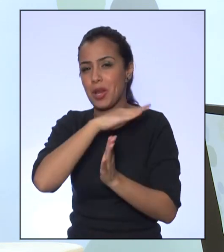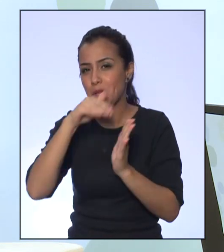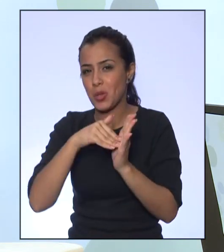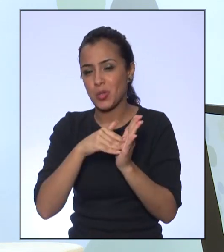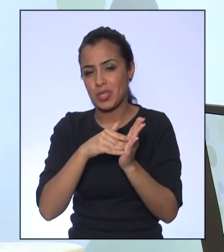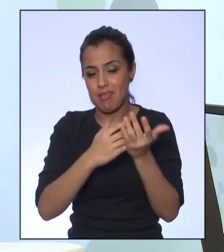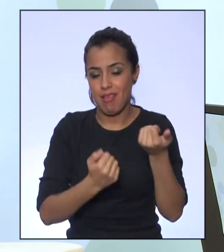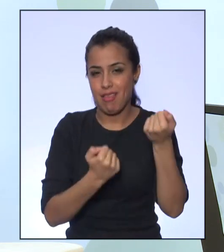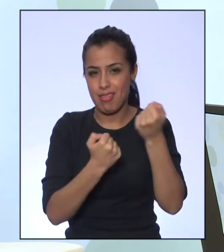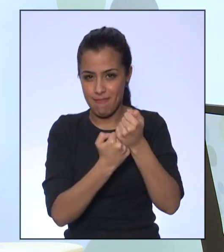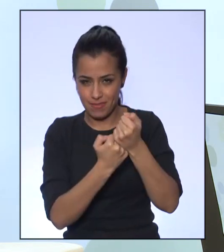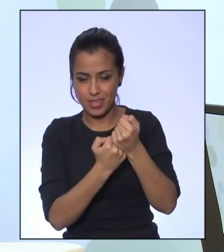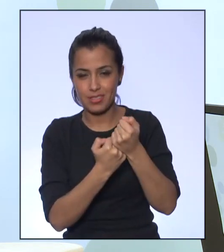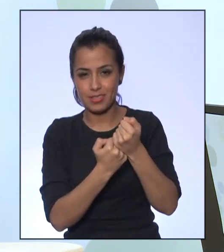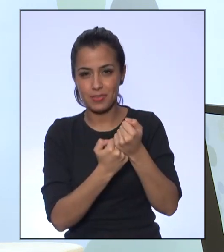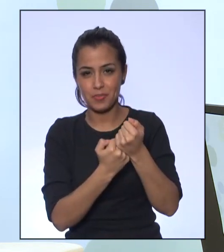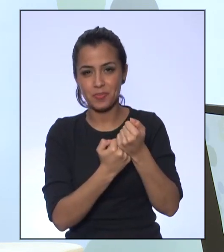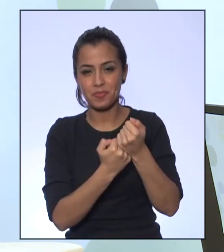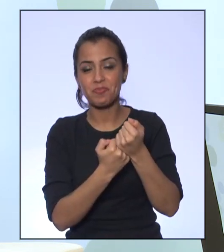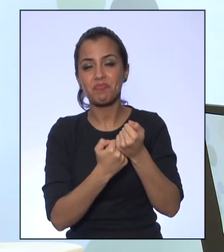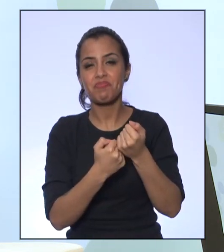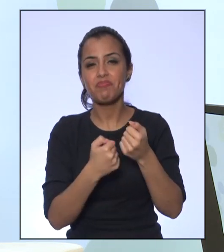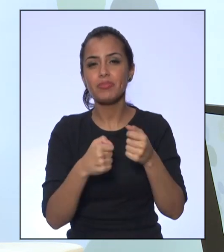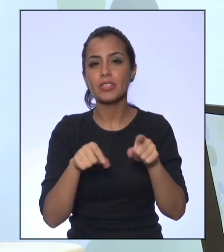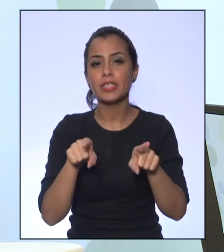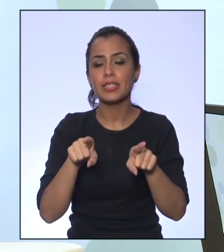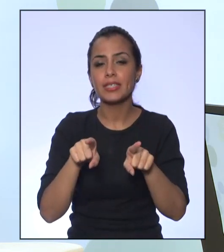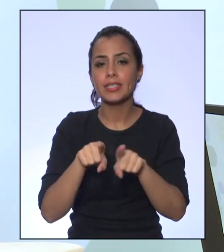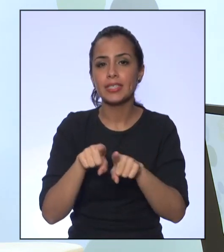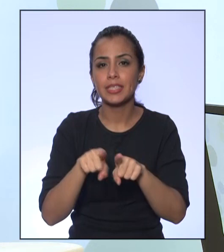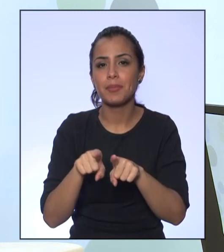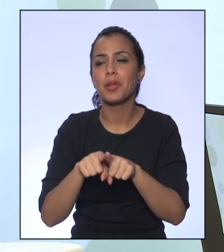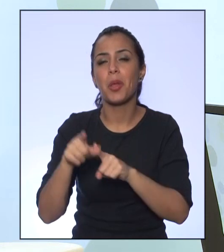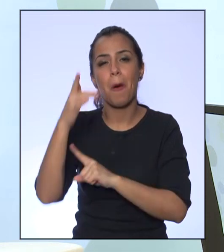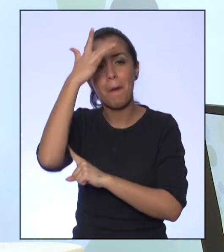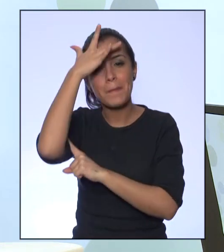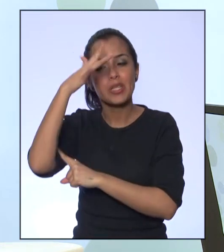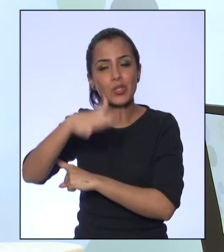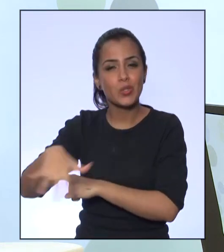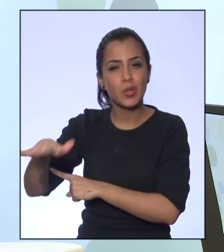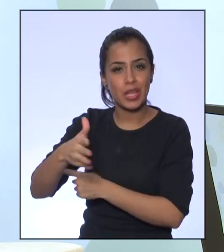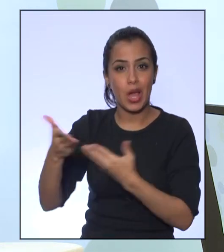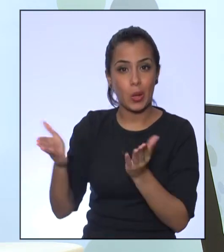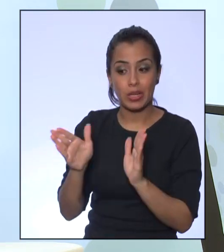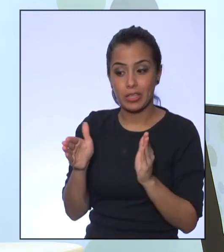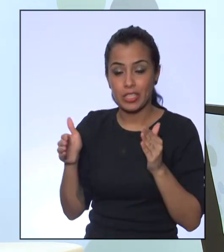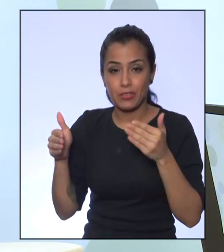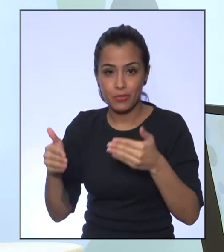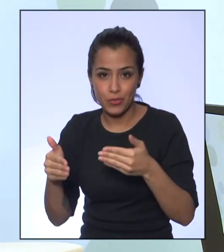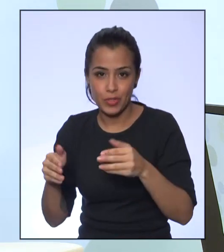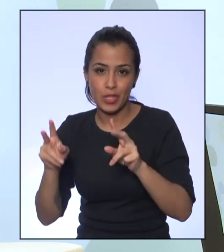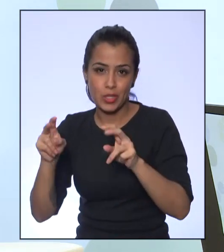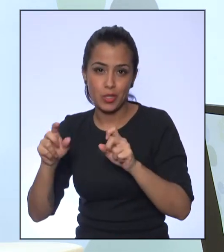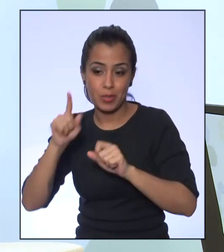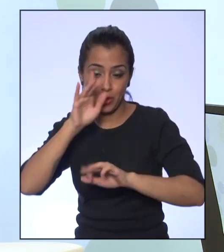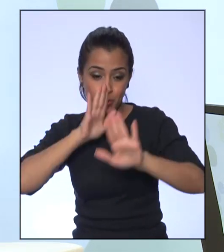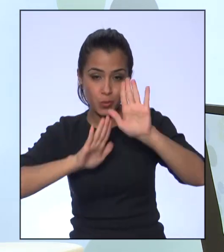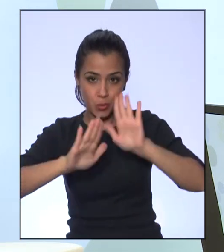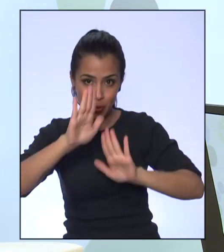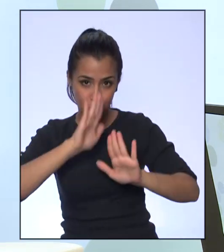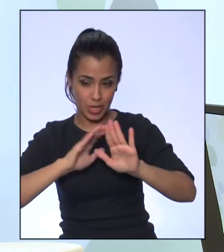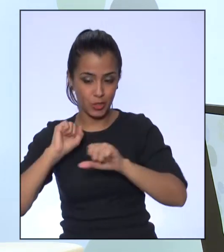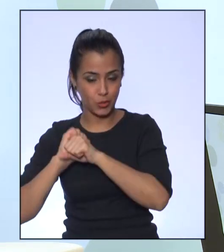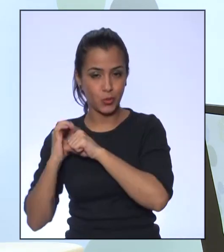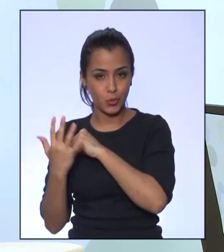Civil, o pessoal lá que está lá trabalhando agora mais concentrado na questão da prevenção do Covid,